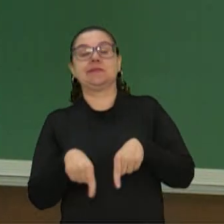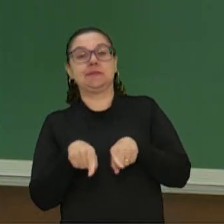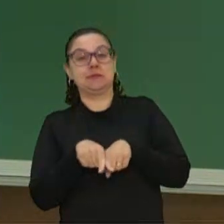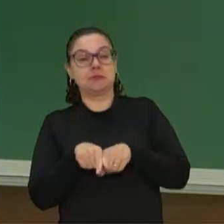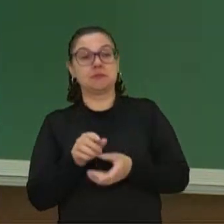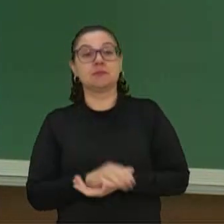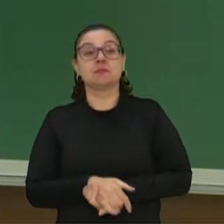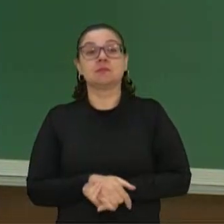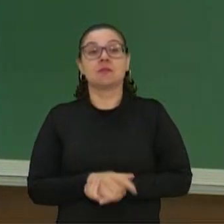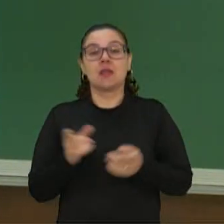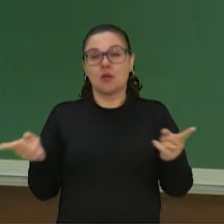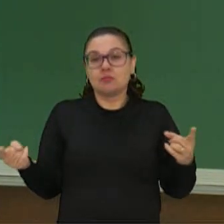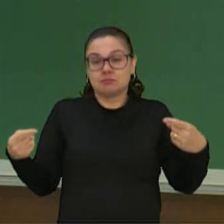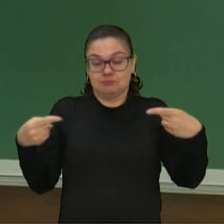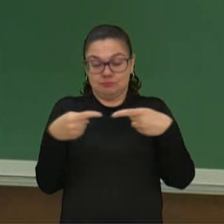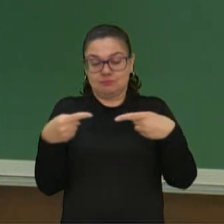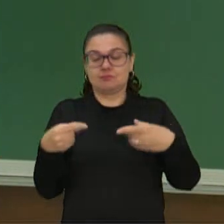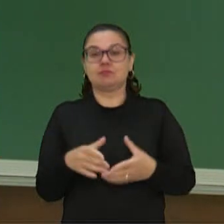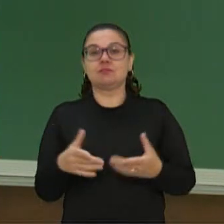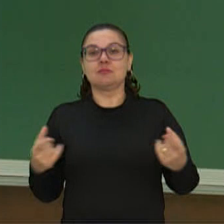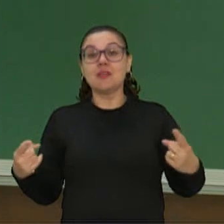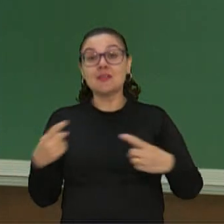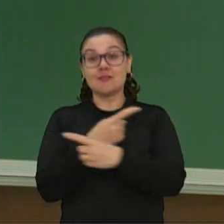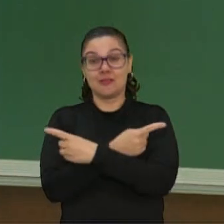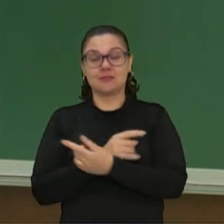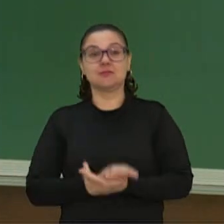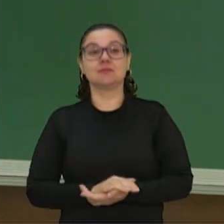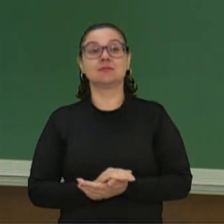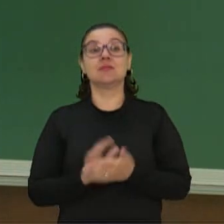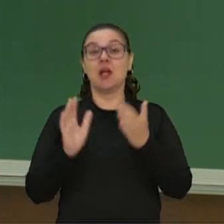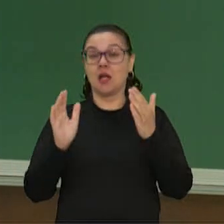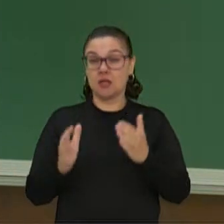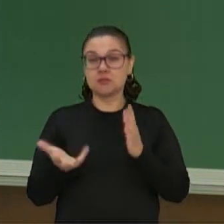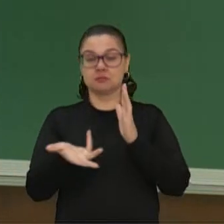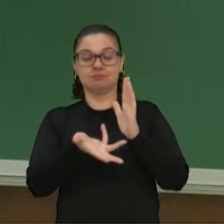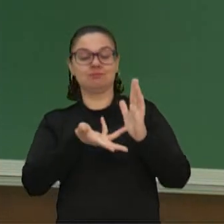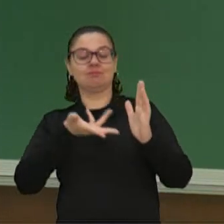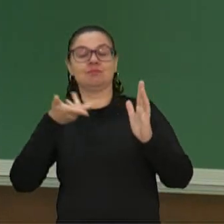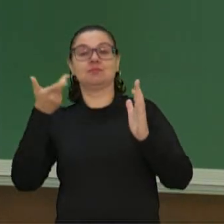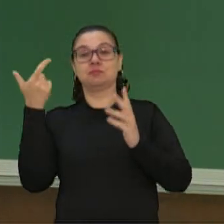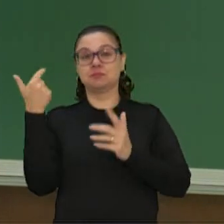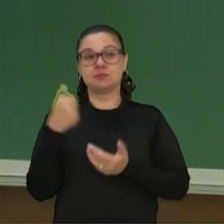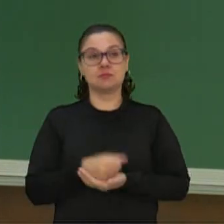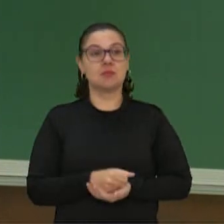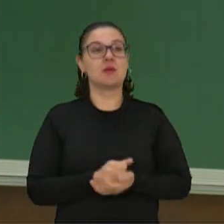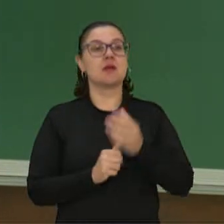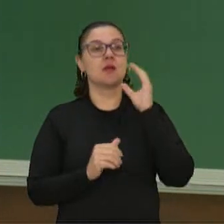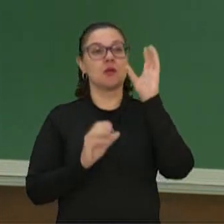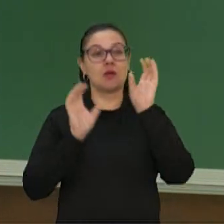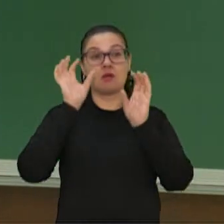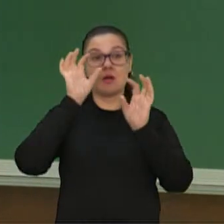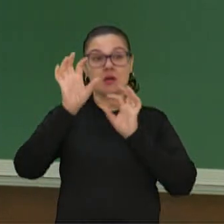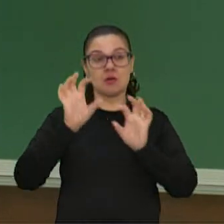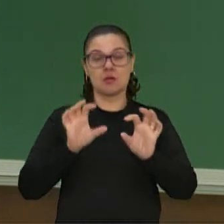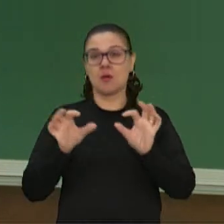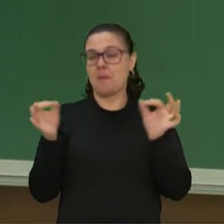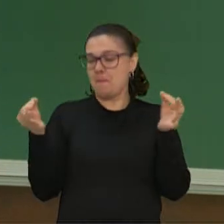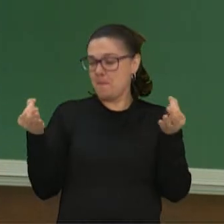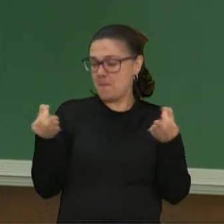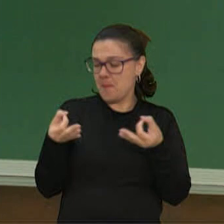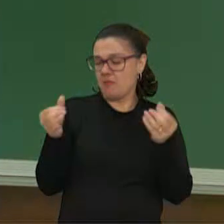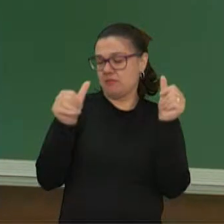né? Há um conflito aqui, uma tensão, né? É uma obra exuberante, minha gente, em cada fragmento,